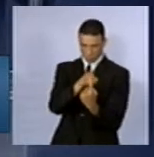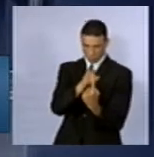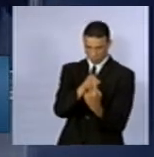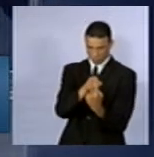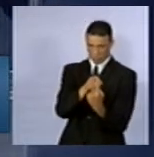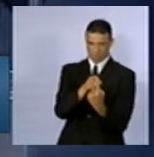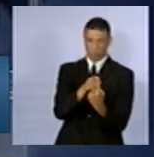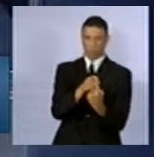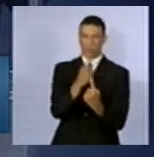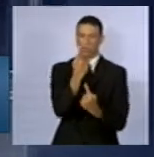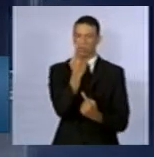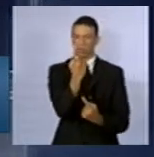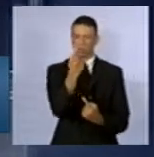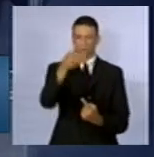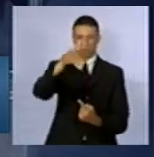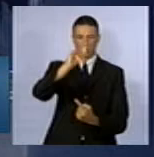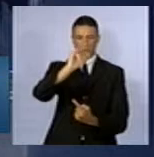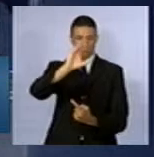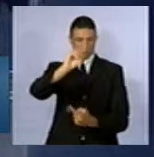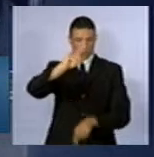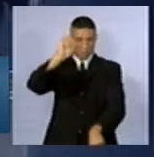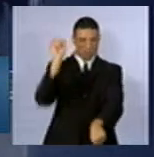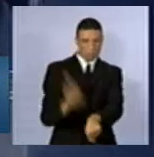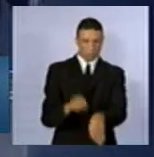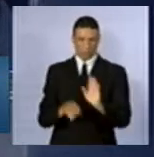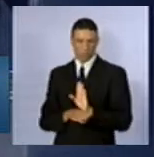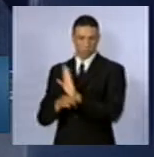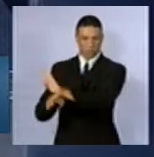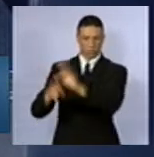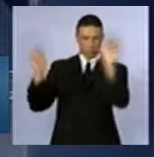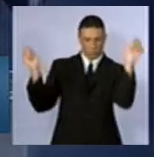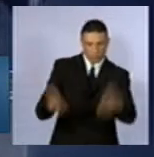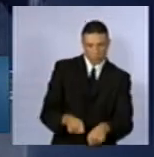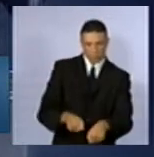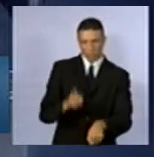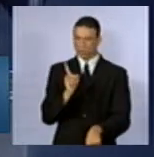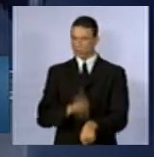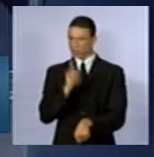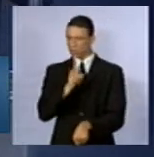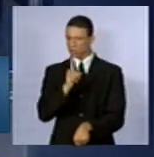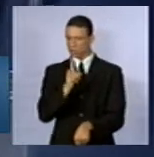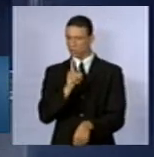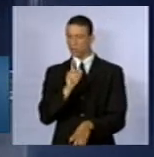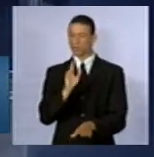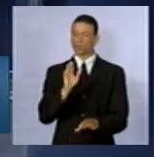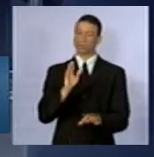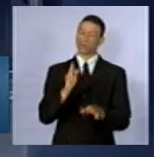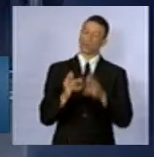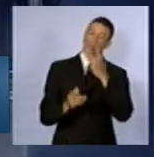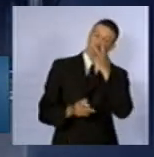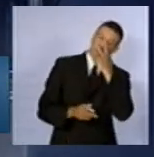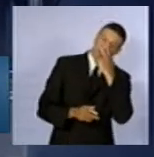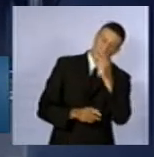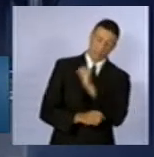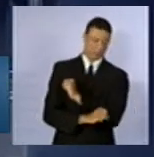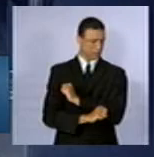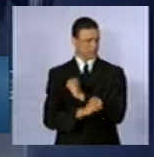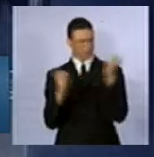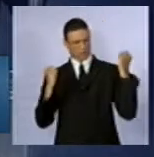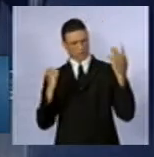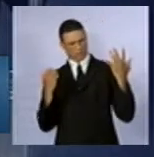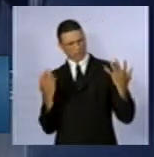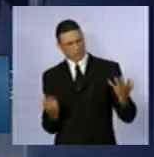atender um microtesla imediatamente Claro pode ser uma eh um absurdo a gente pensar isso mas